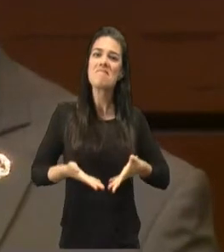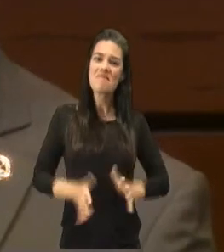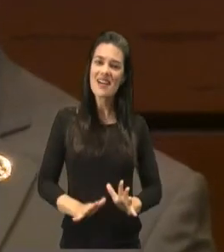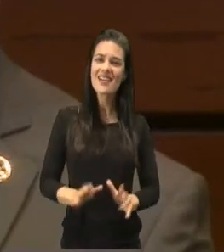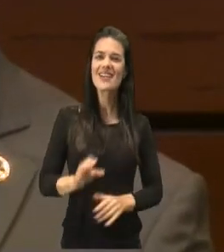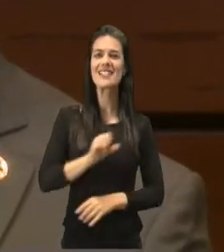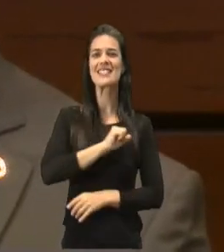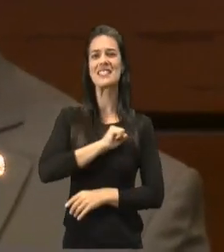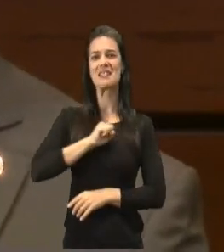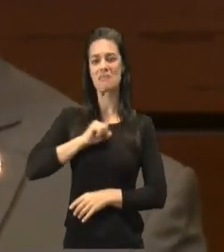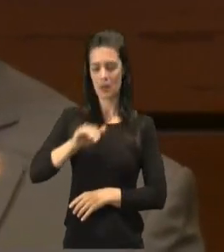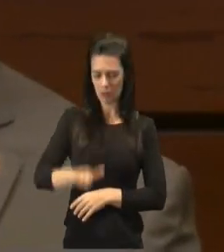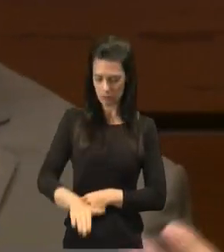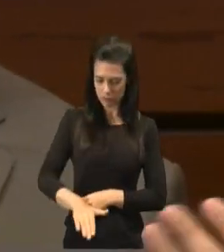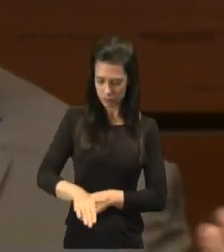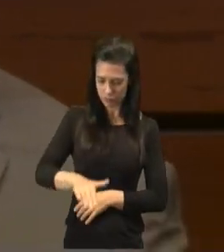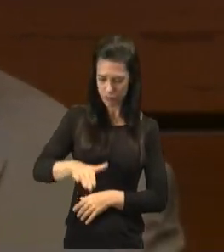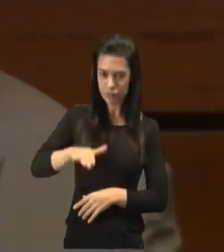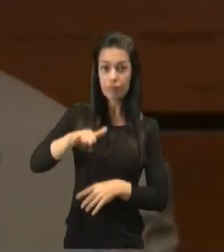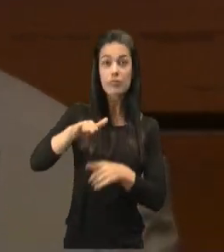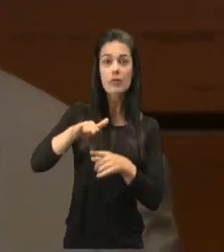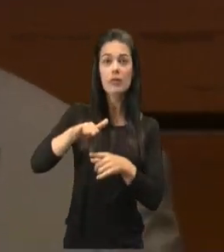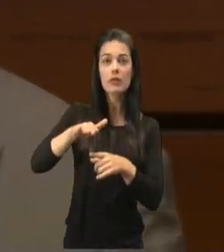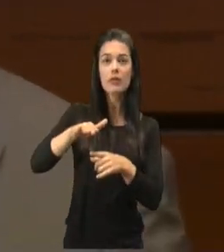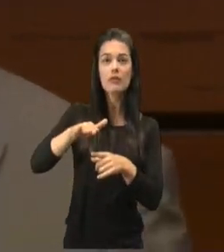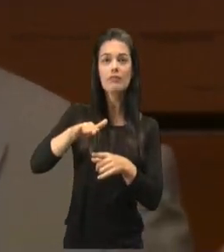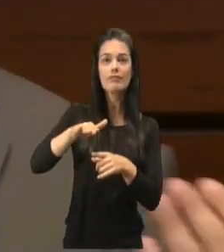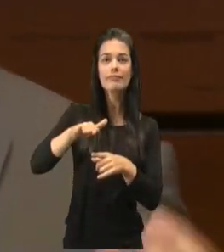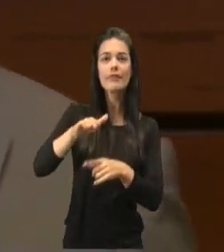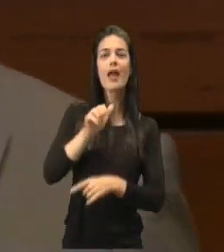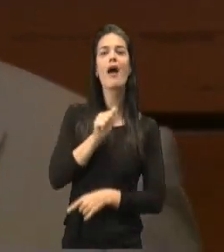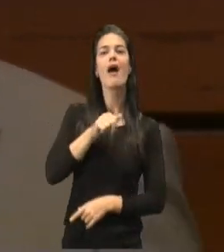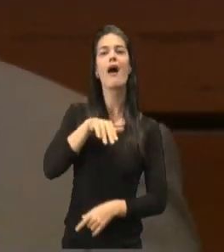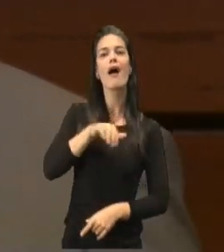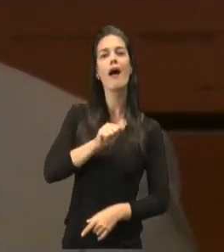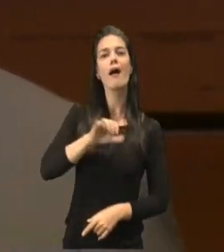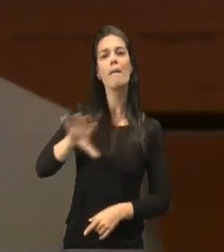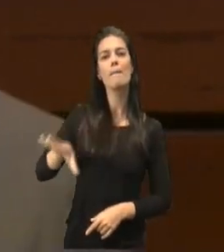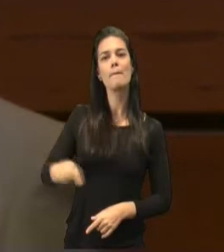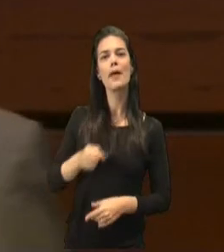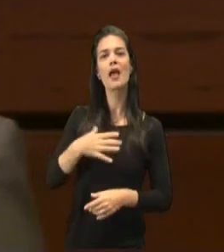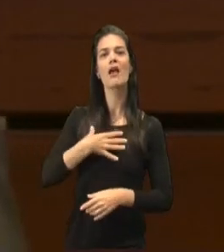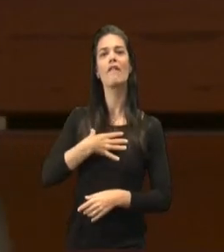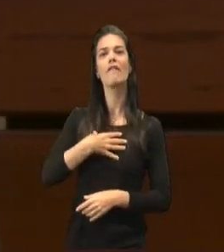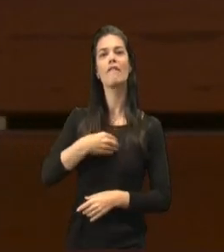vai até o templo, e ela então entrega aquele filho como resposta de oração.